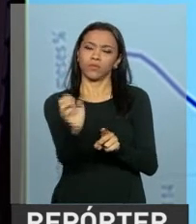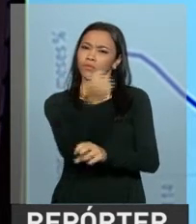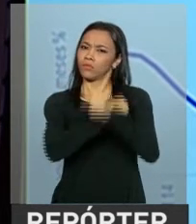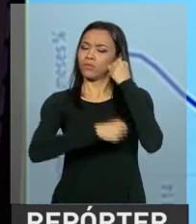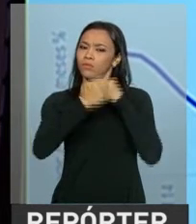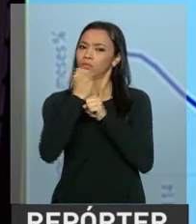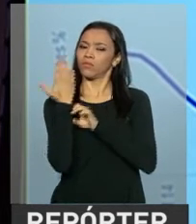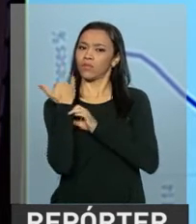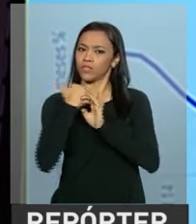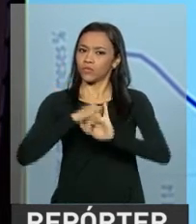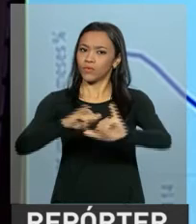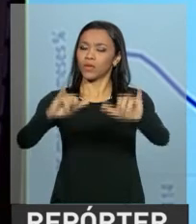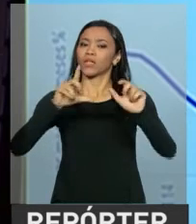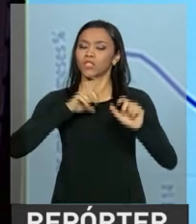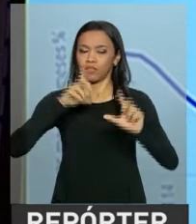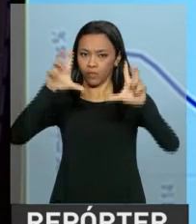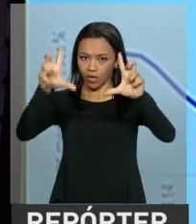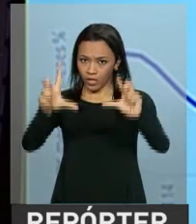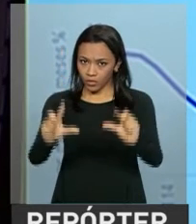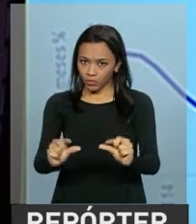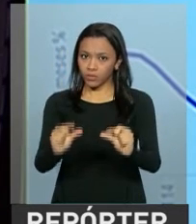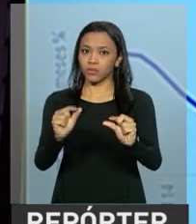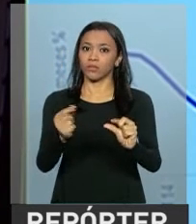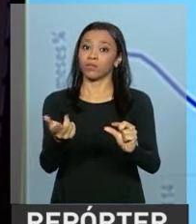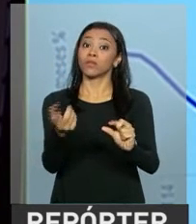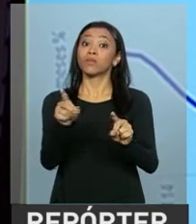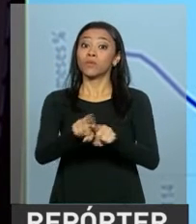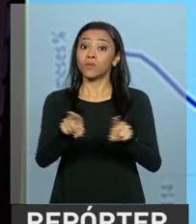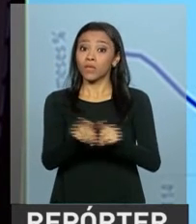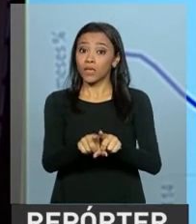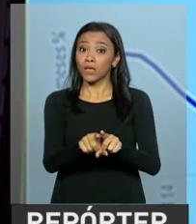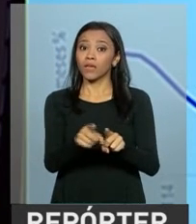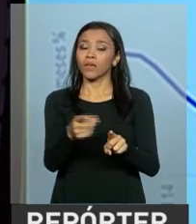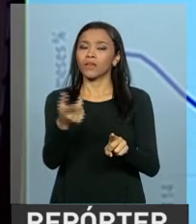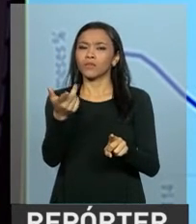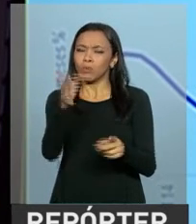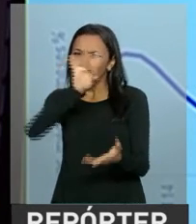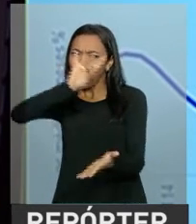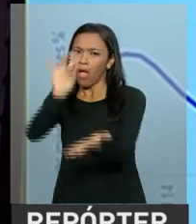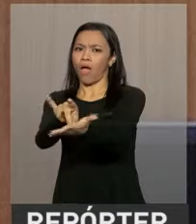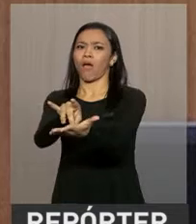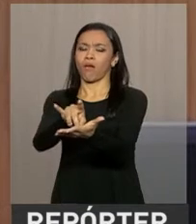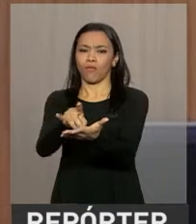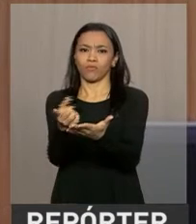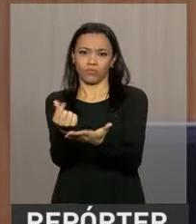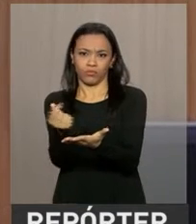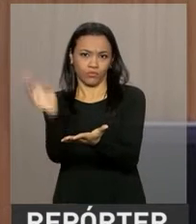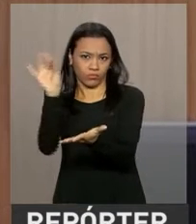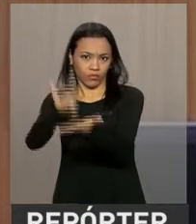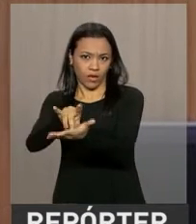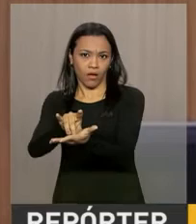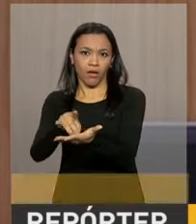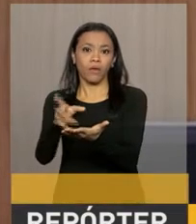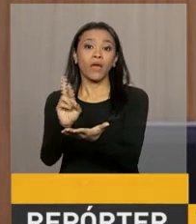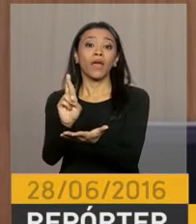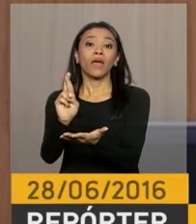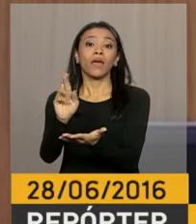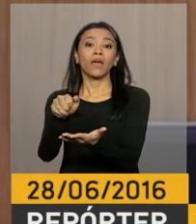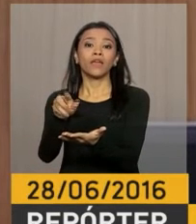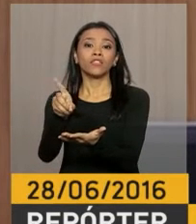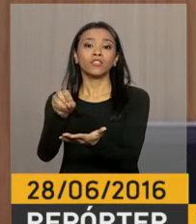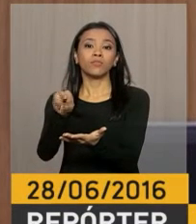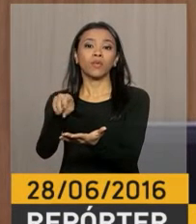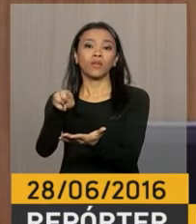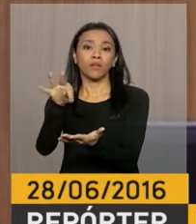havia uma redução expressiva no rendimento real, mas o rendimento nominal ainda não dava amostras de acomodação, e esse